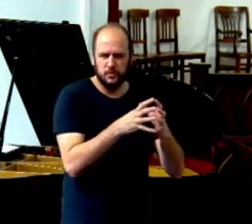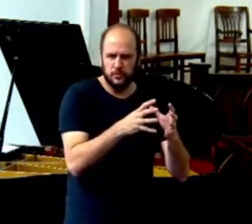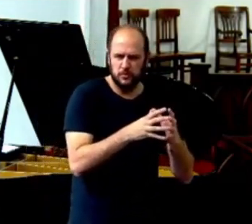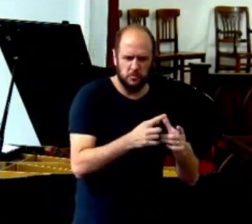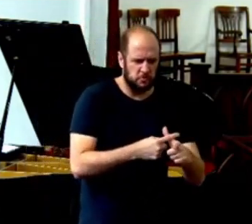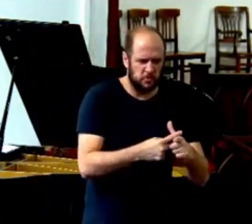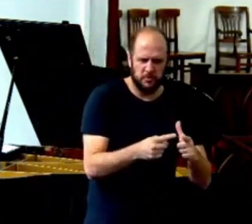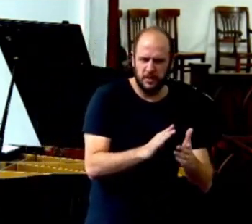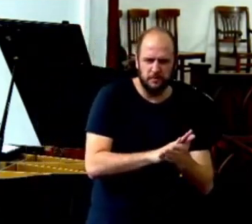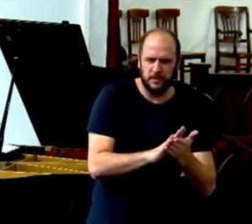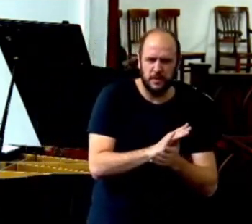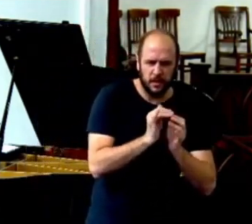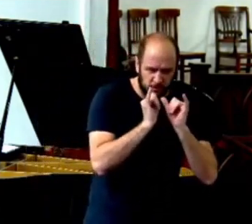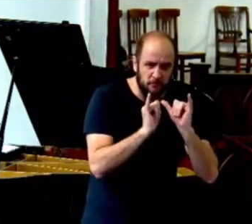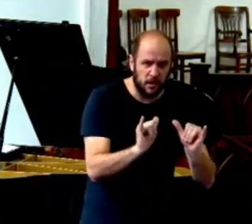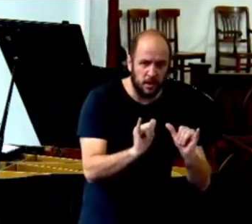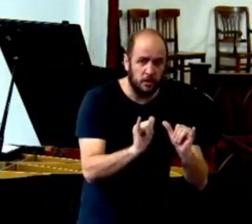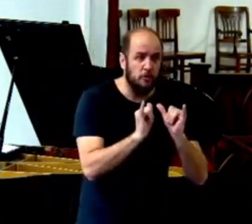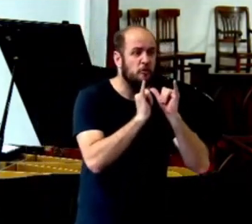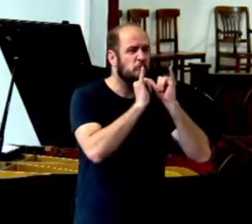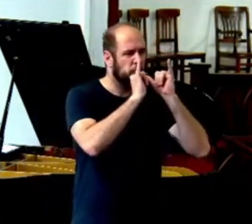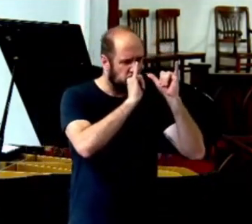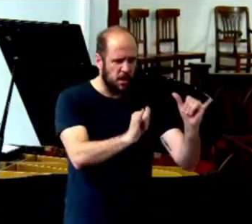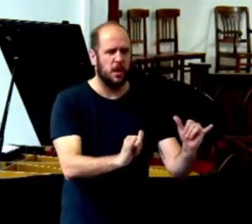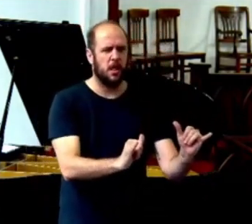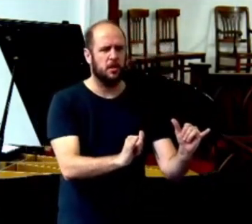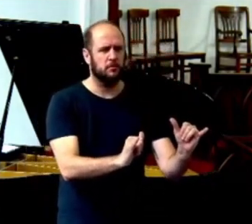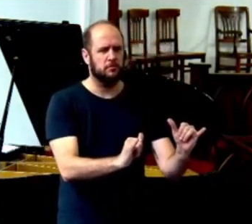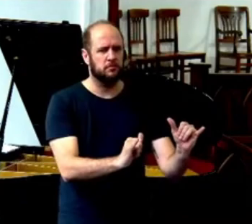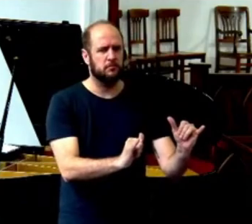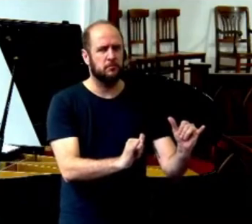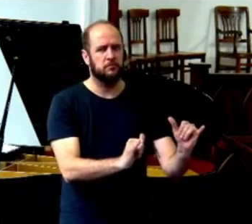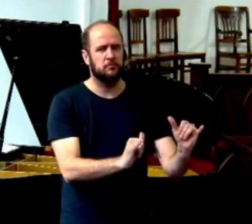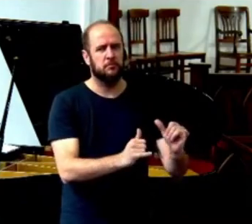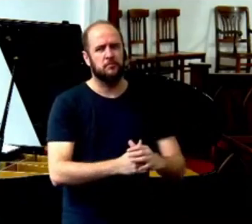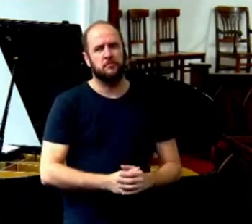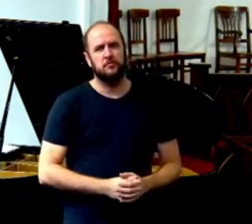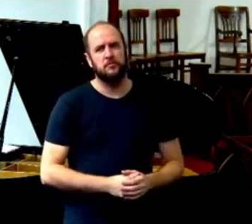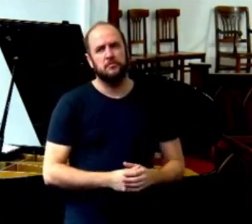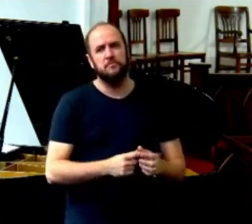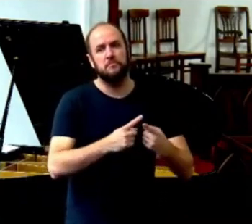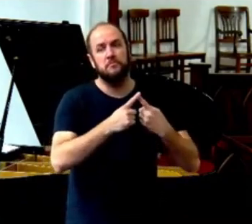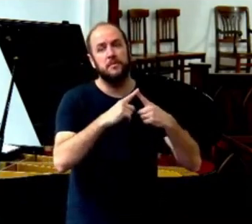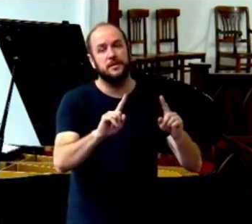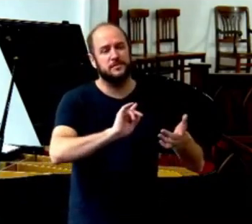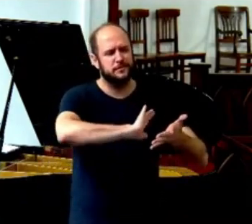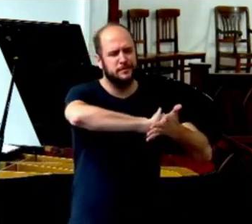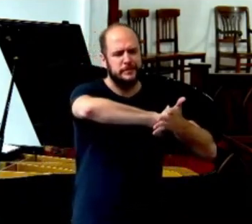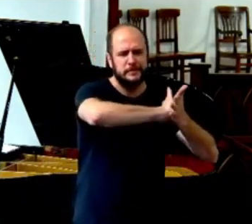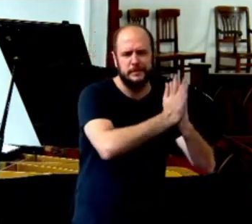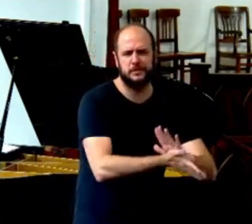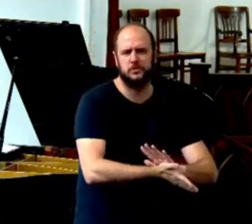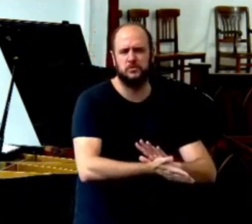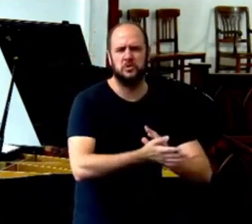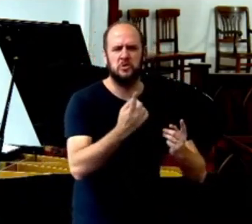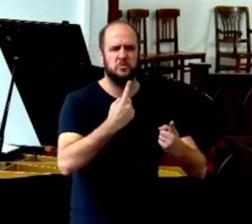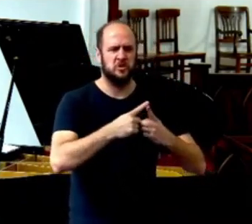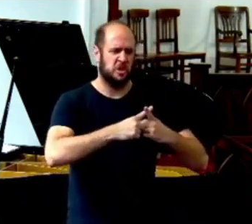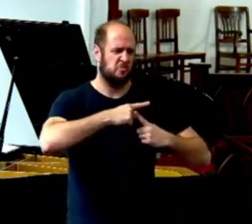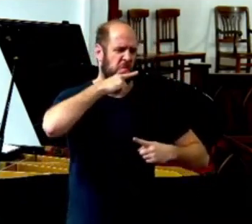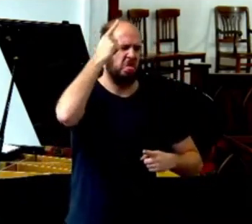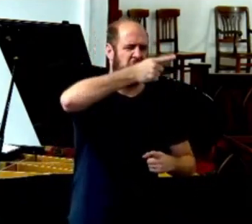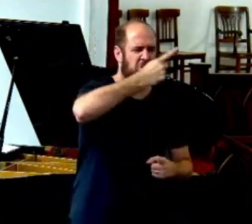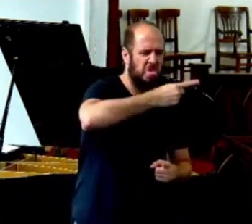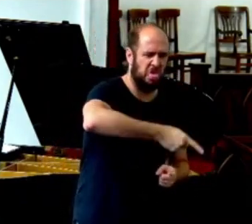não têm problema em falar a verdade, falam na cara e acabam por destruir o outro, ao passo que